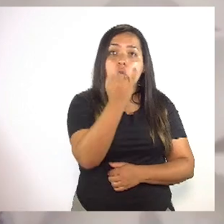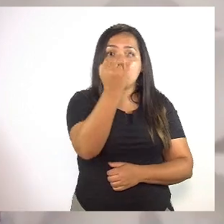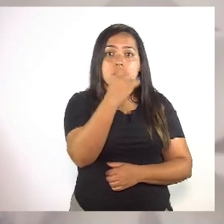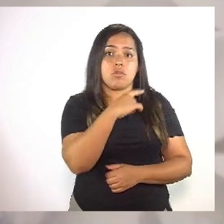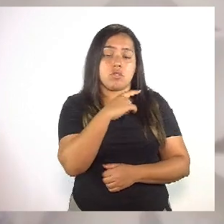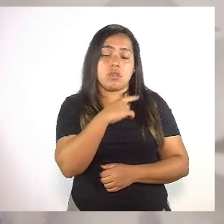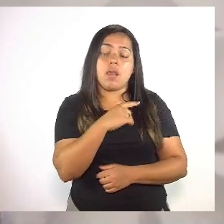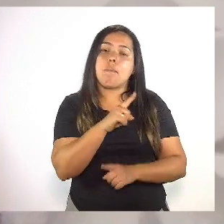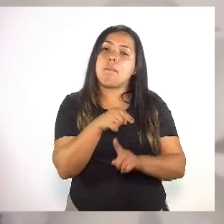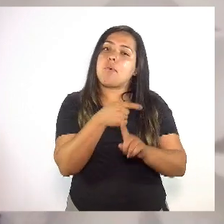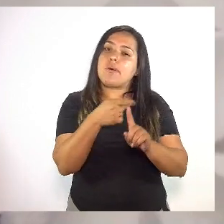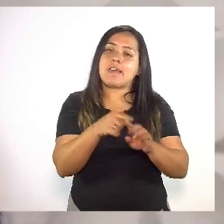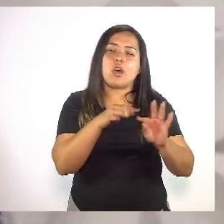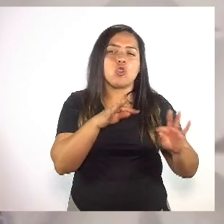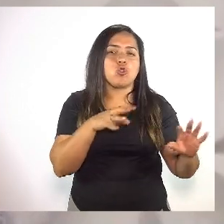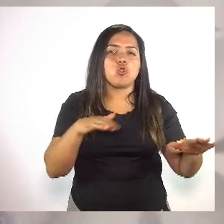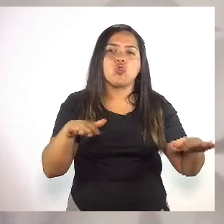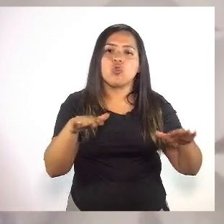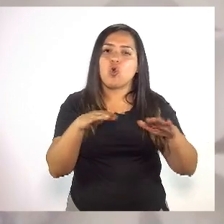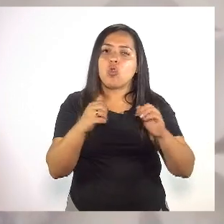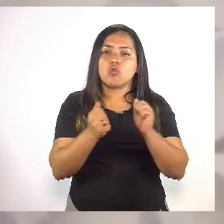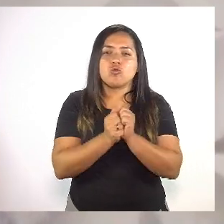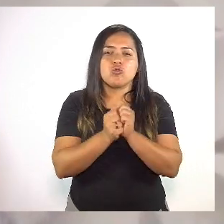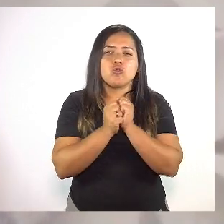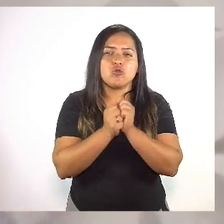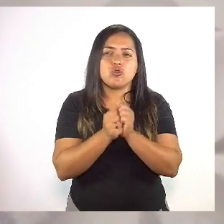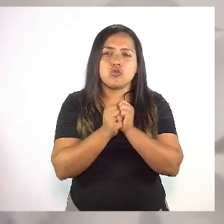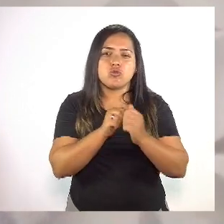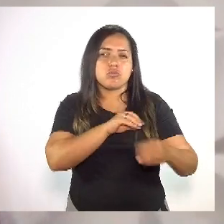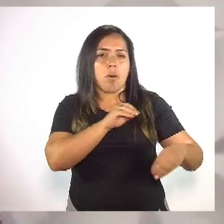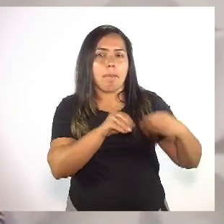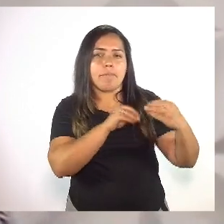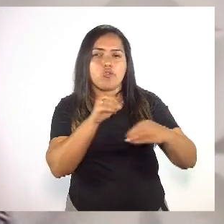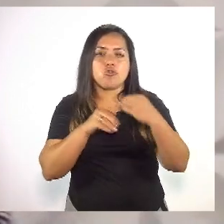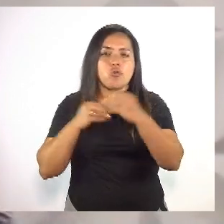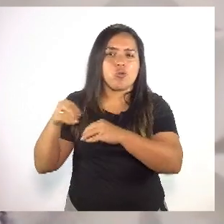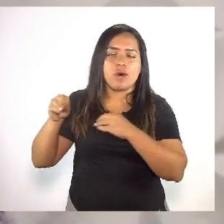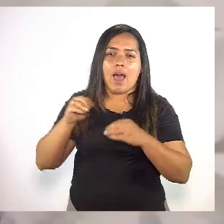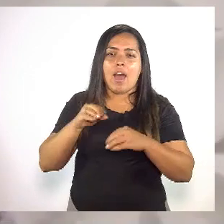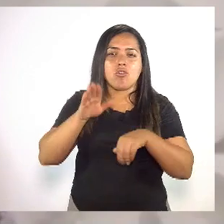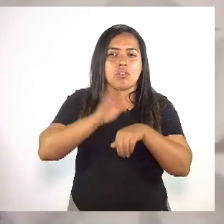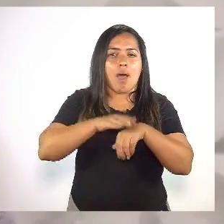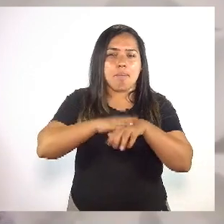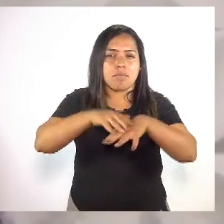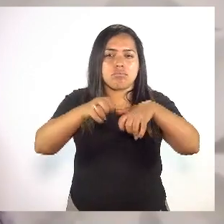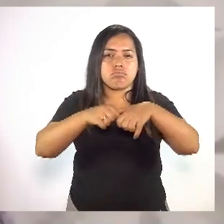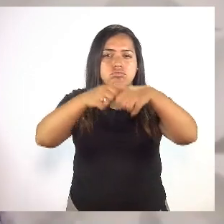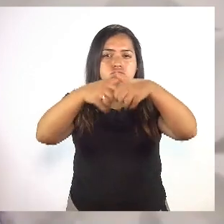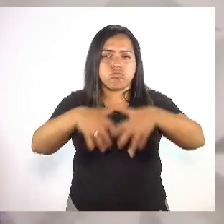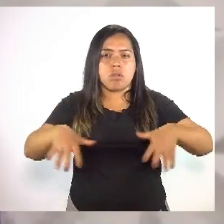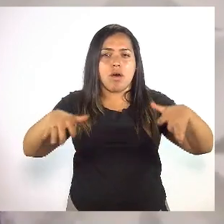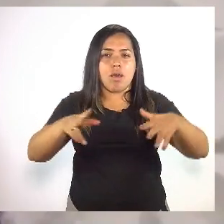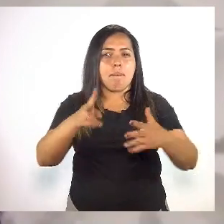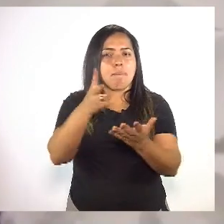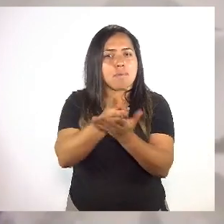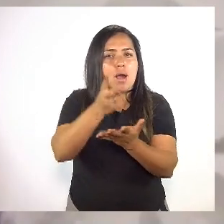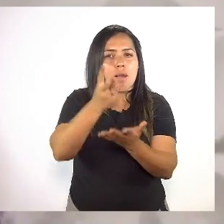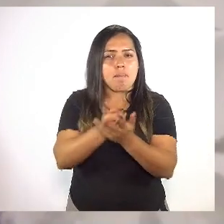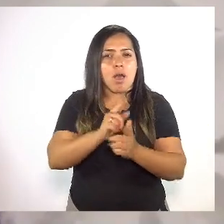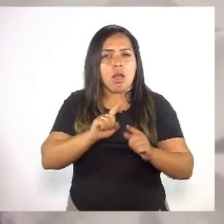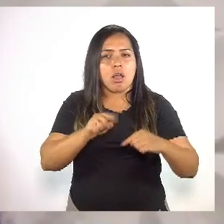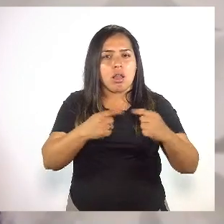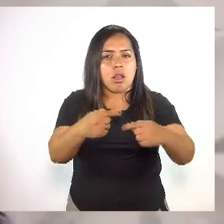porque todos estavam juntos e misturados num desiderato contínuo e permanente